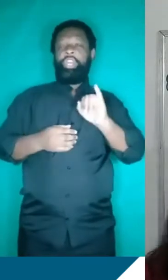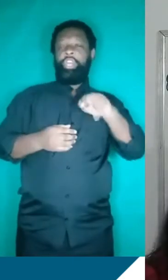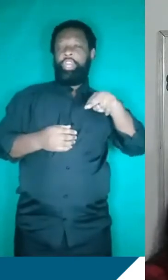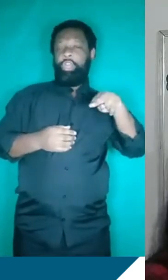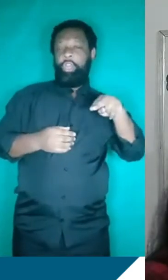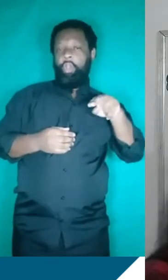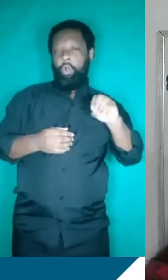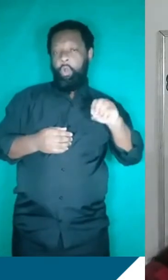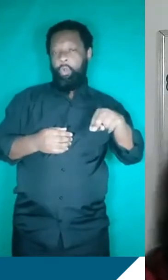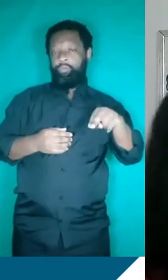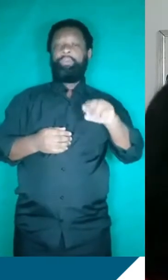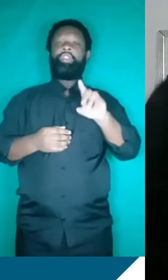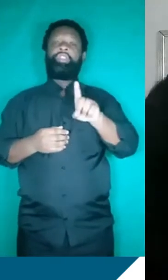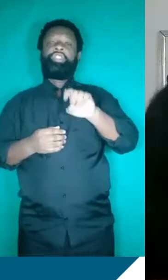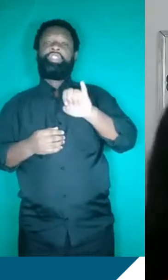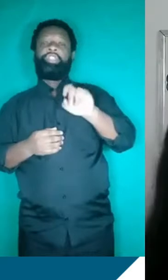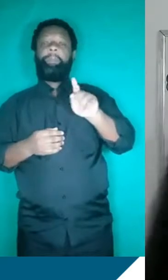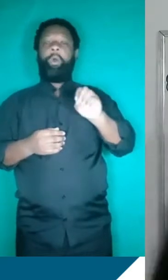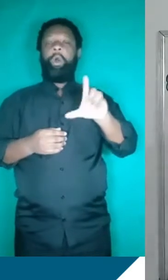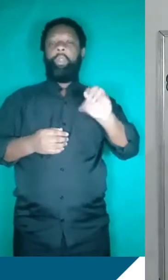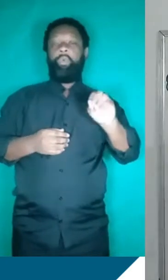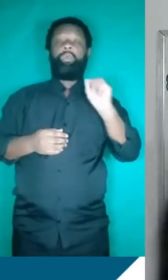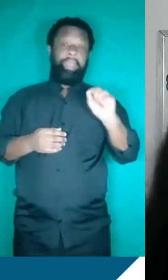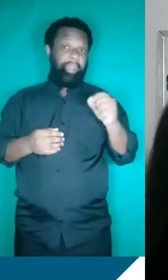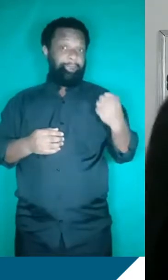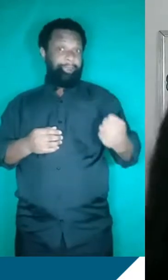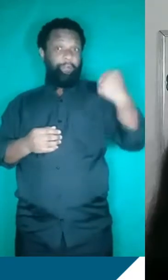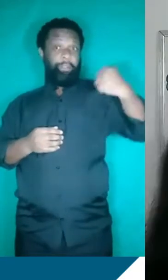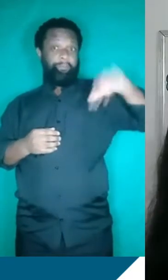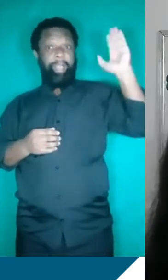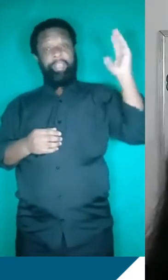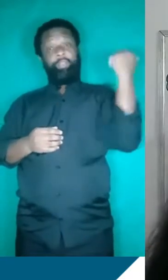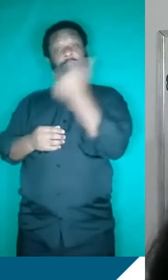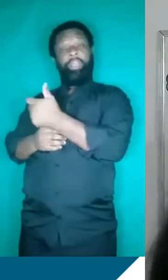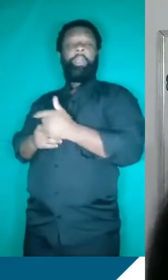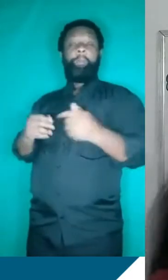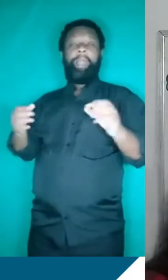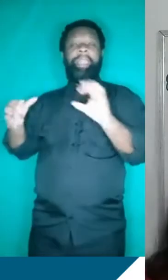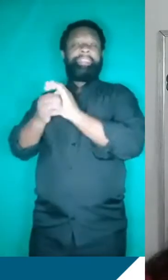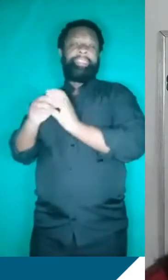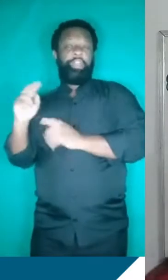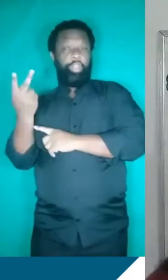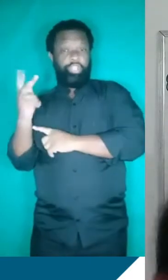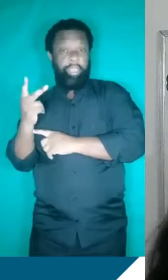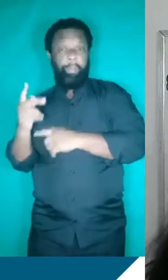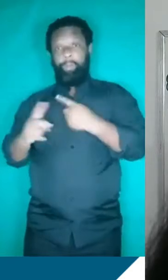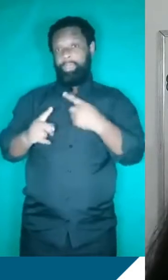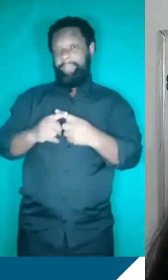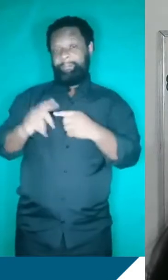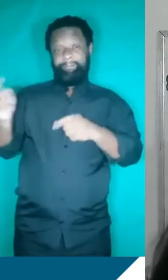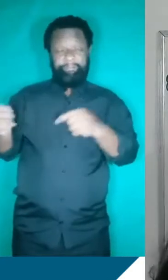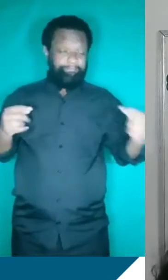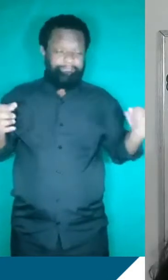íon-dipolo. Uma interação íon-dipolo, ela é superior, ela é mais forte do que uma ligação de hidrogênio, por exemplo.